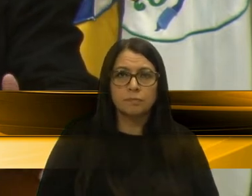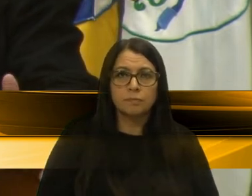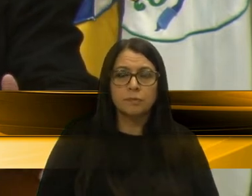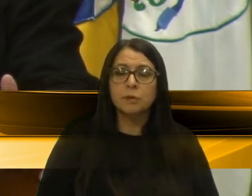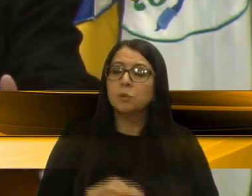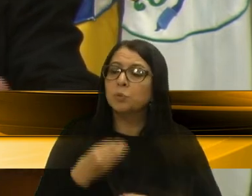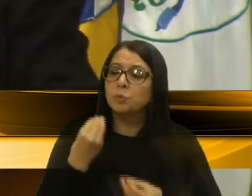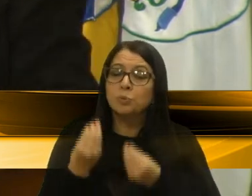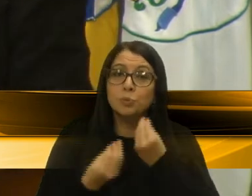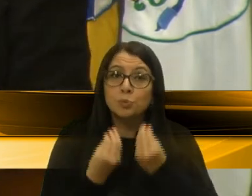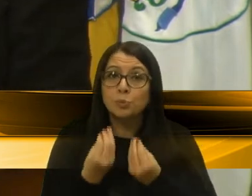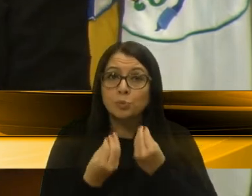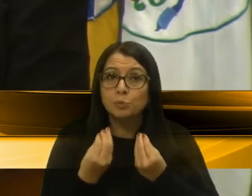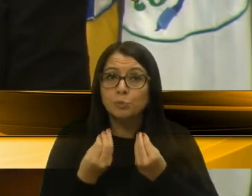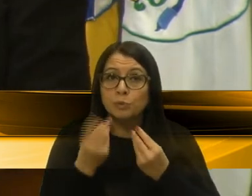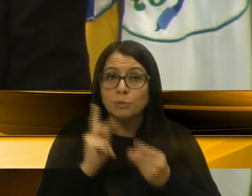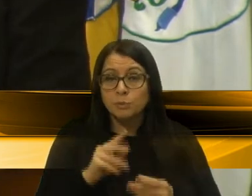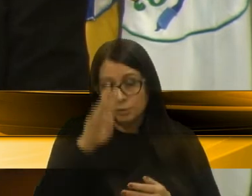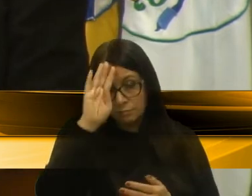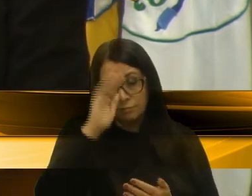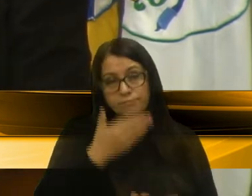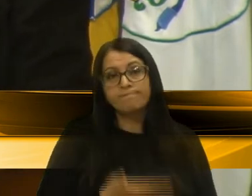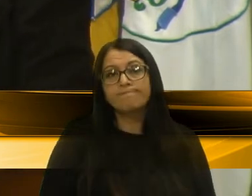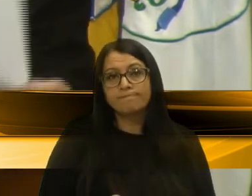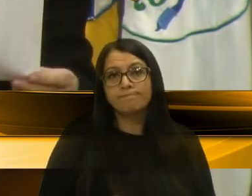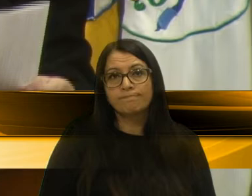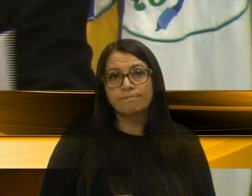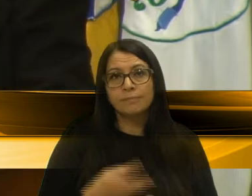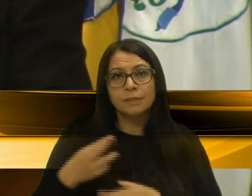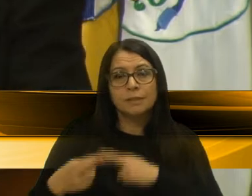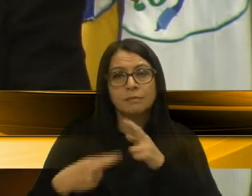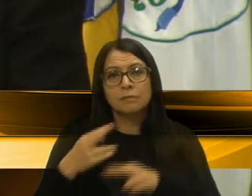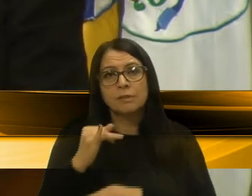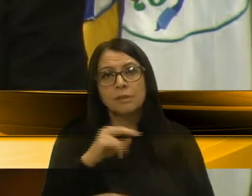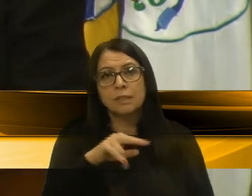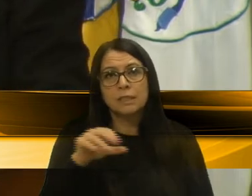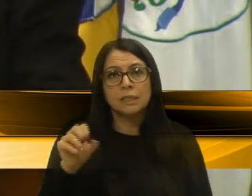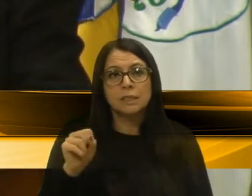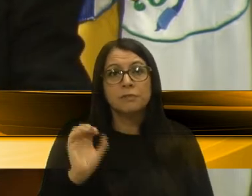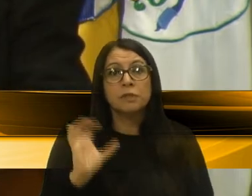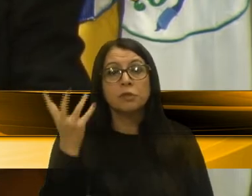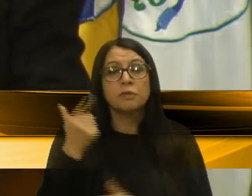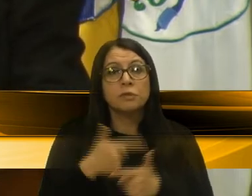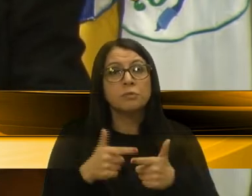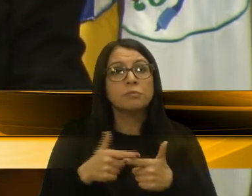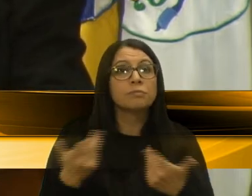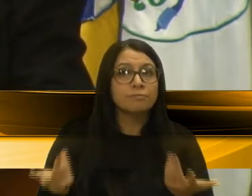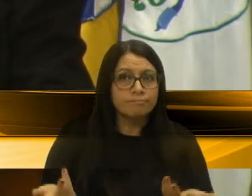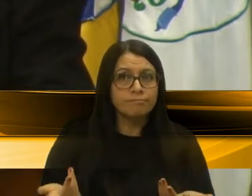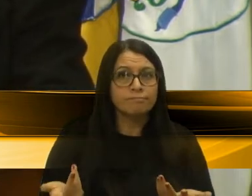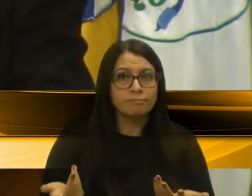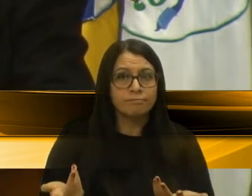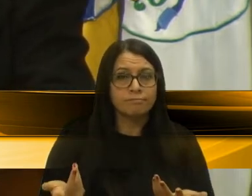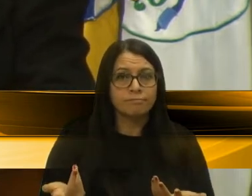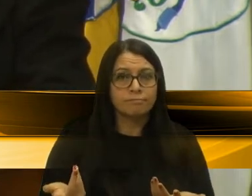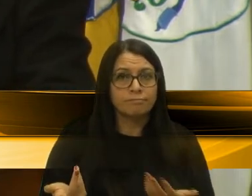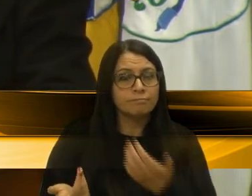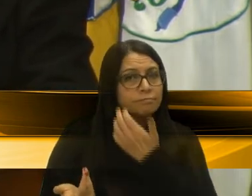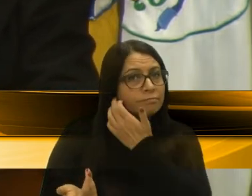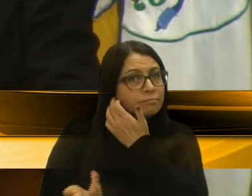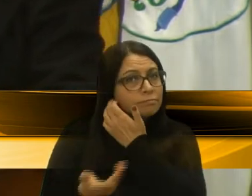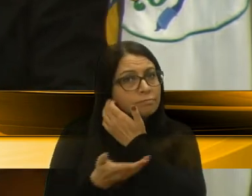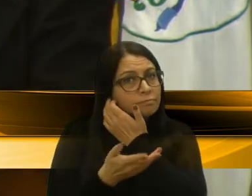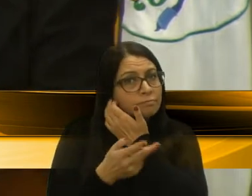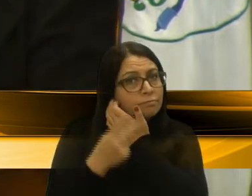Como é que as pessoas estão acreditando que a reforma da Previdência vai resolver os nossos problemas? Pois